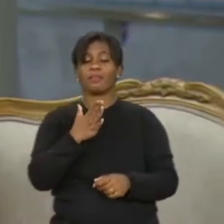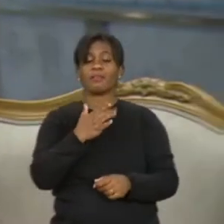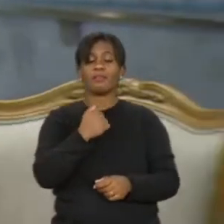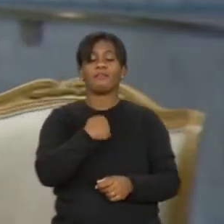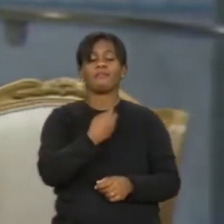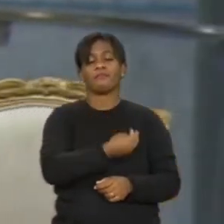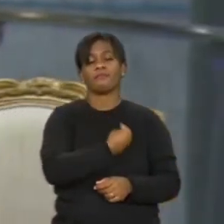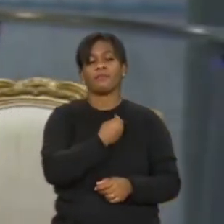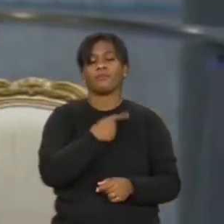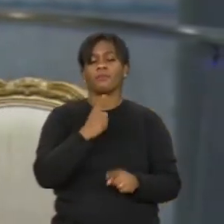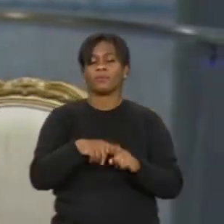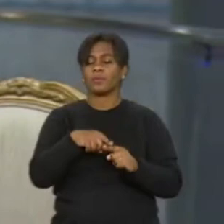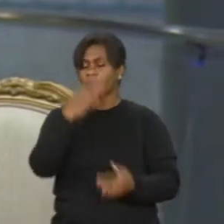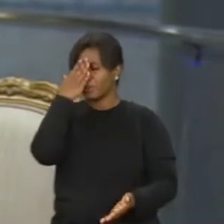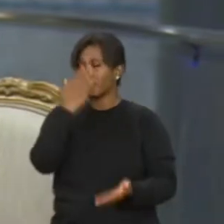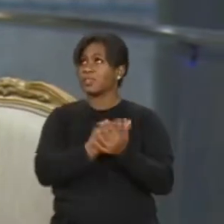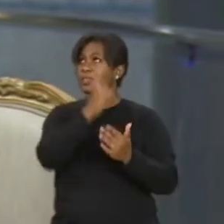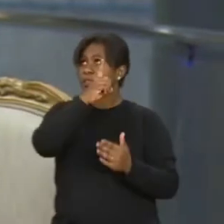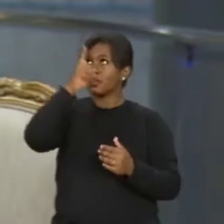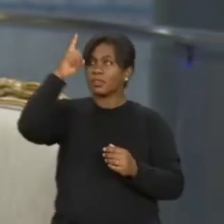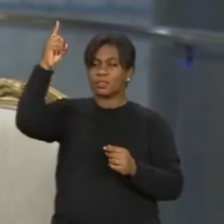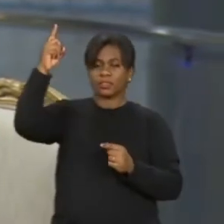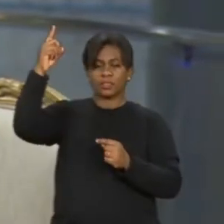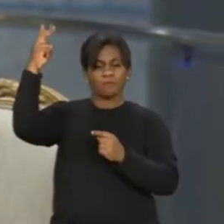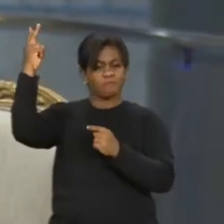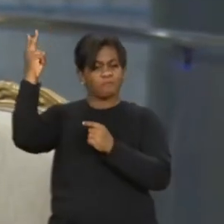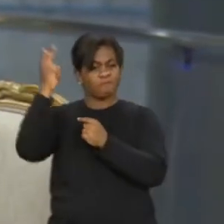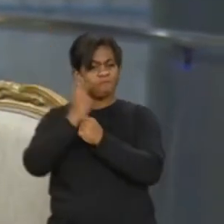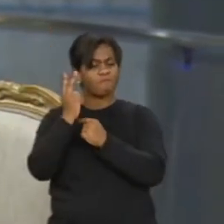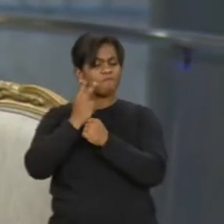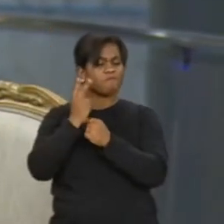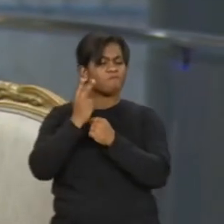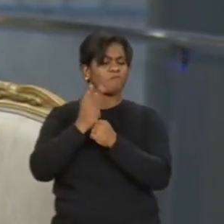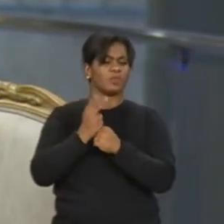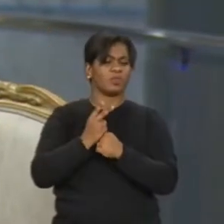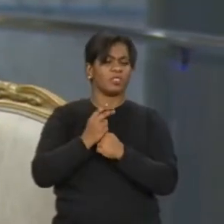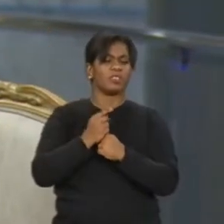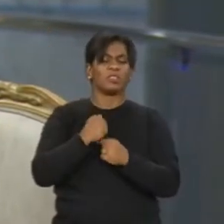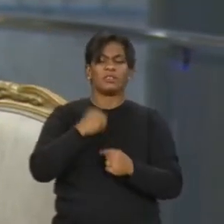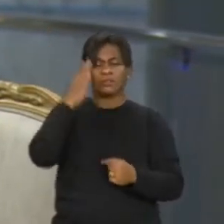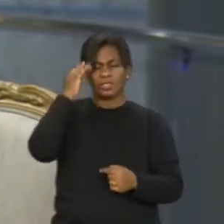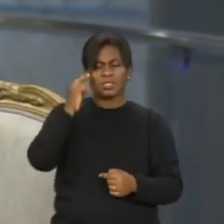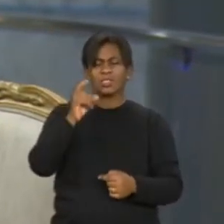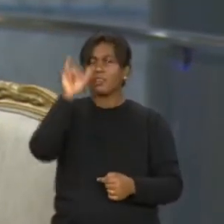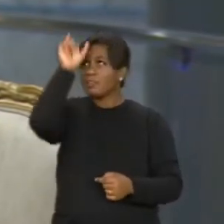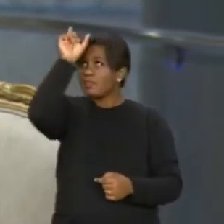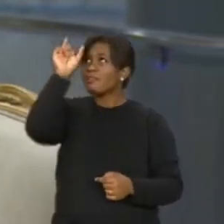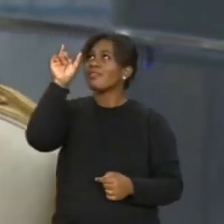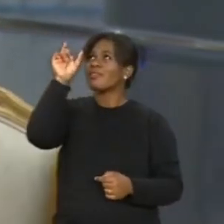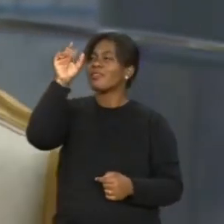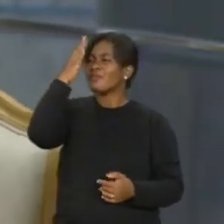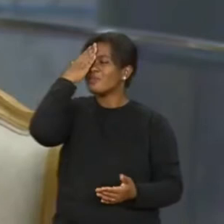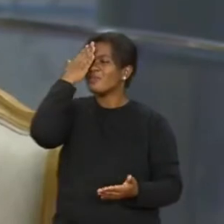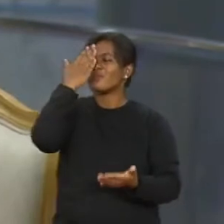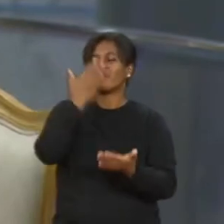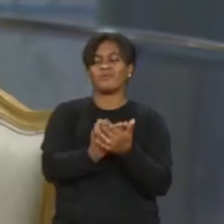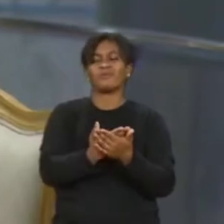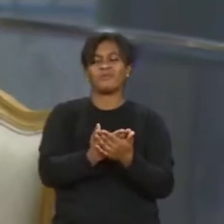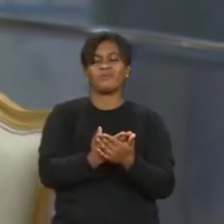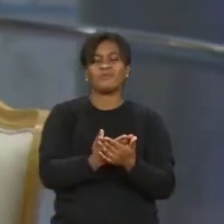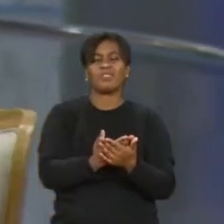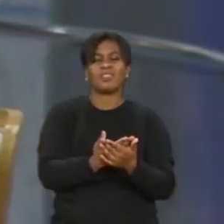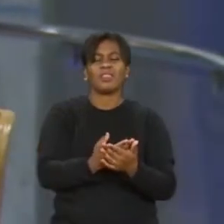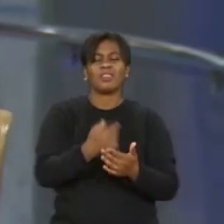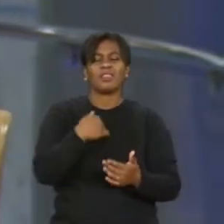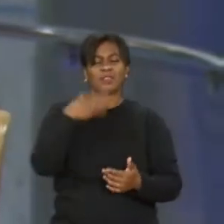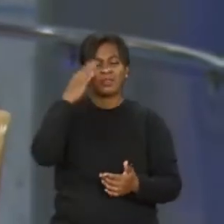porque eu creio que Deus cuida de mim. Eu sei em quem eu confio, eu sei em quem eu entreguei, para quem eu